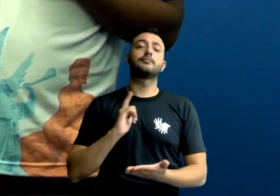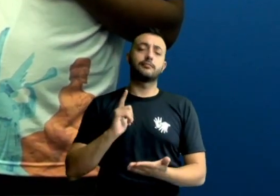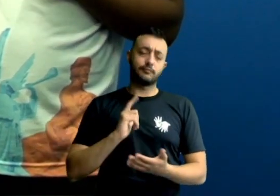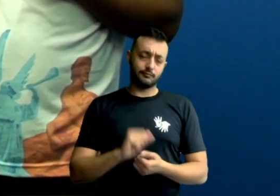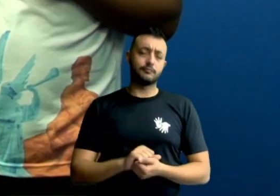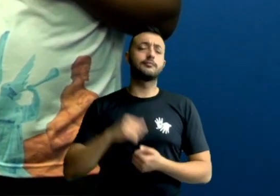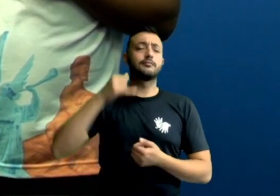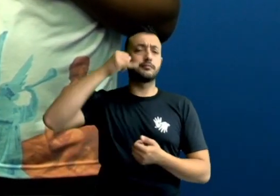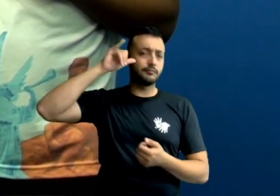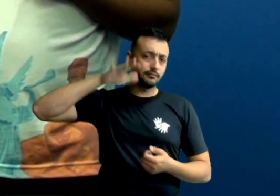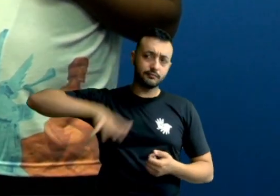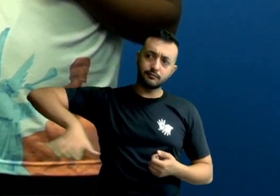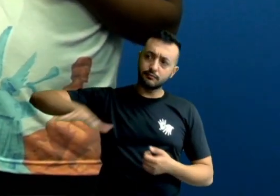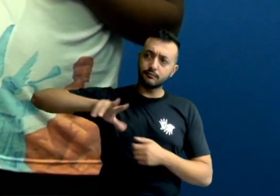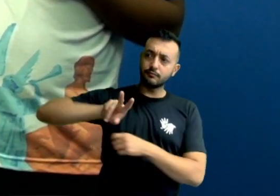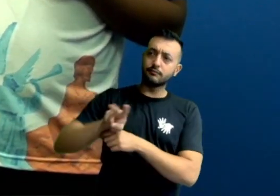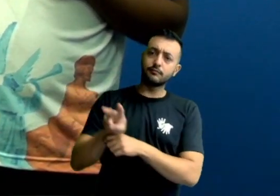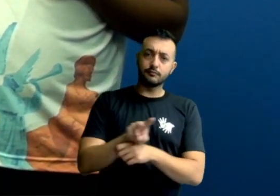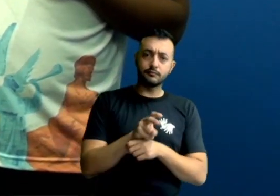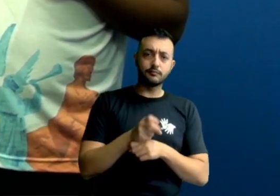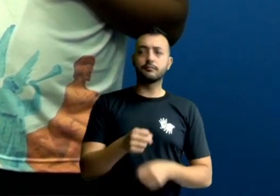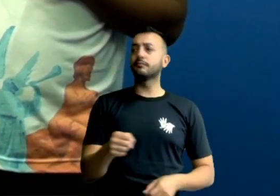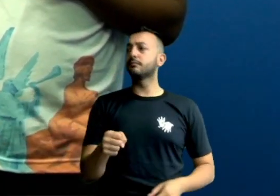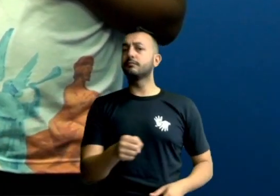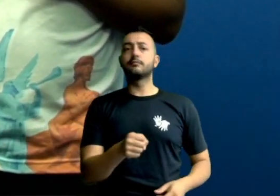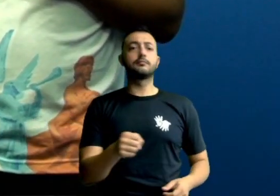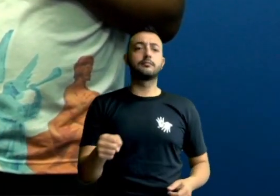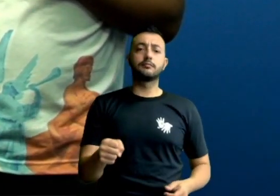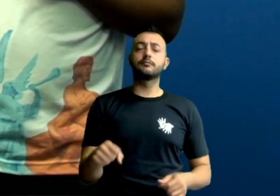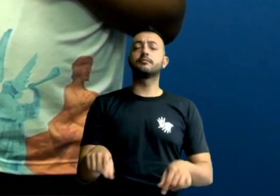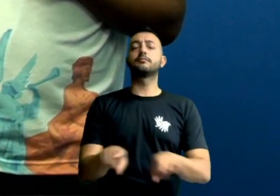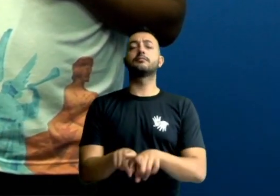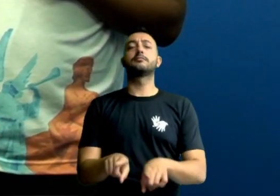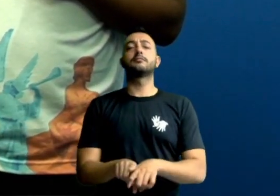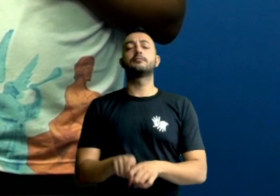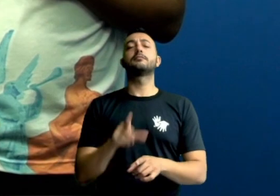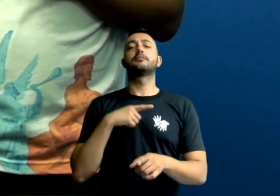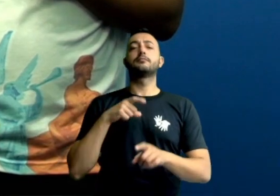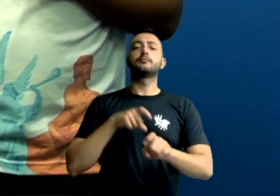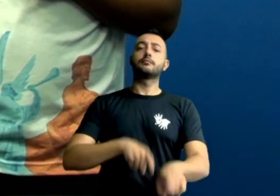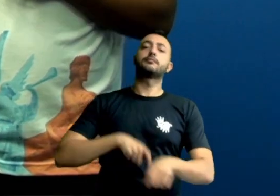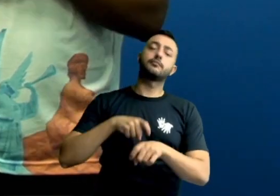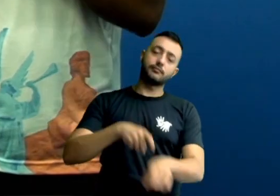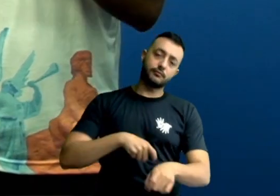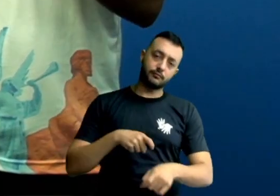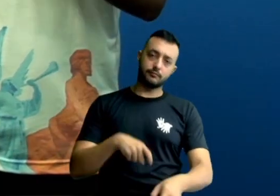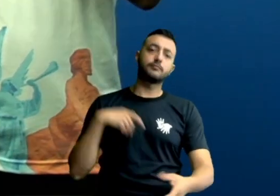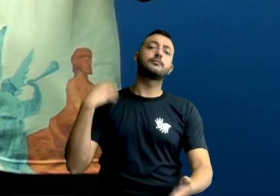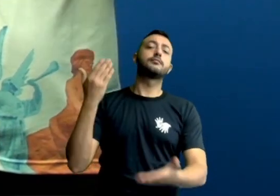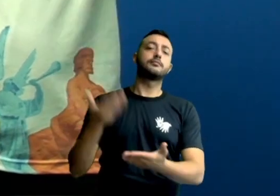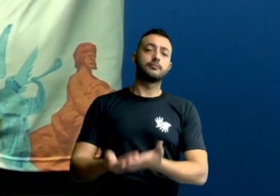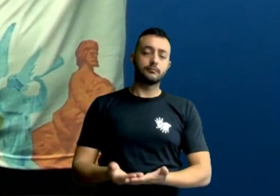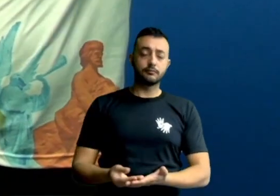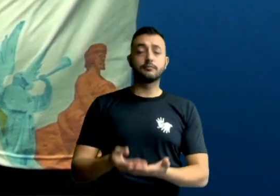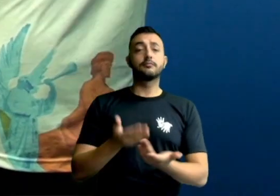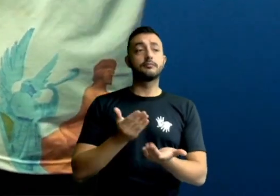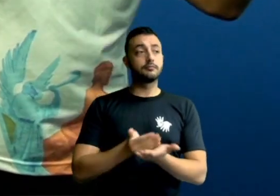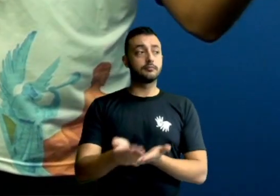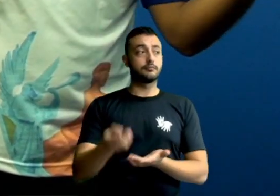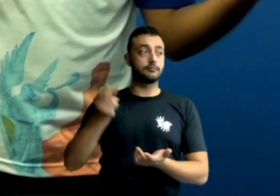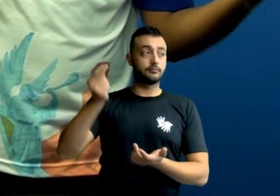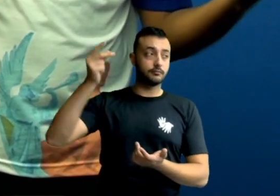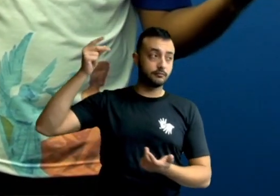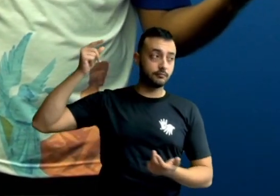dia de hoje existe as criações de gados existe as atividades agrícolas na nossa cidade né E algo desde os